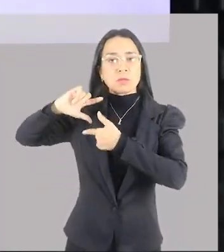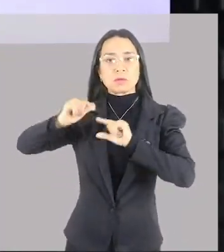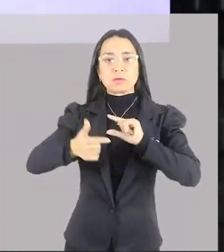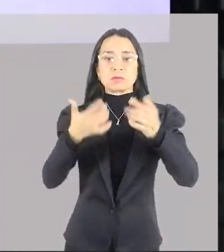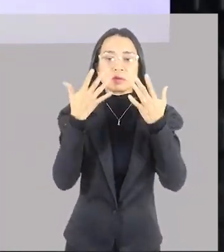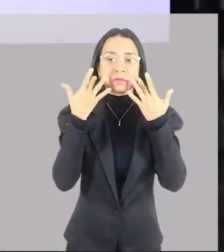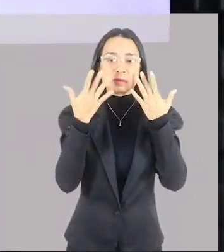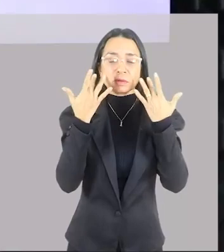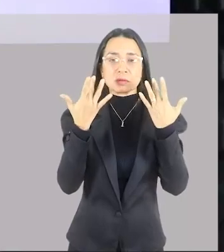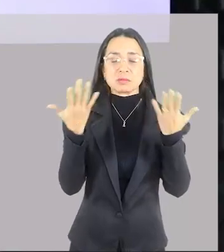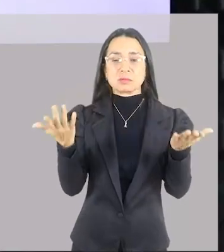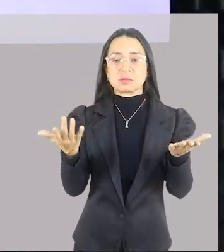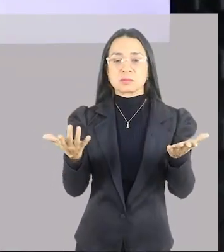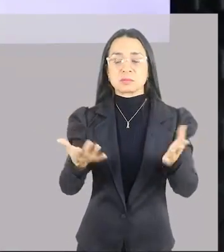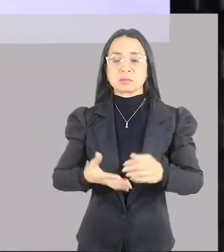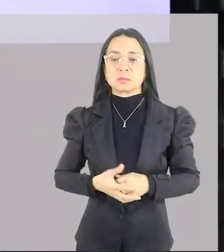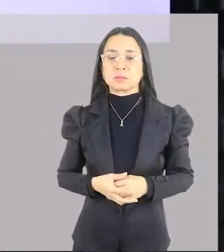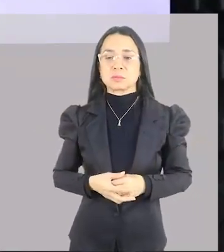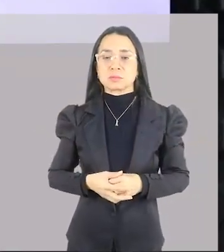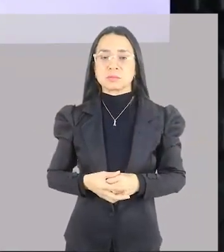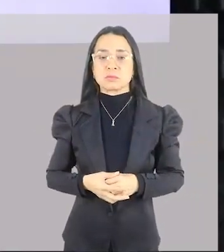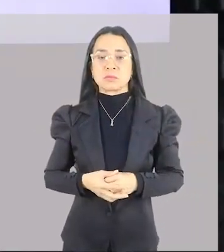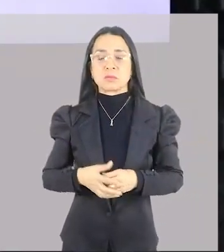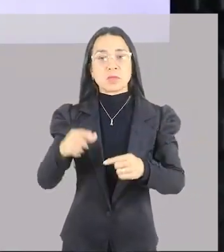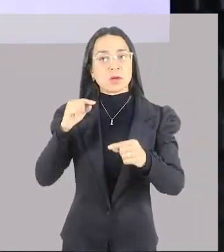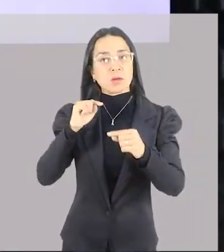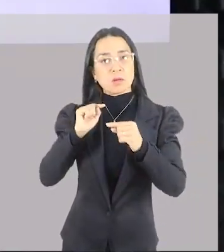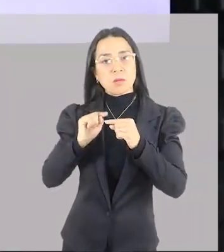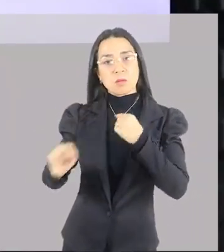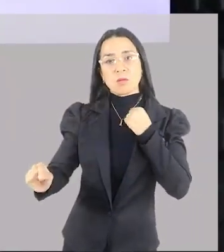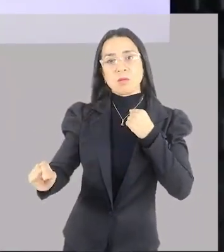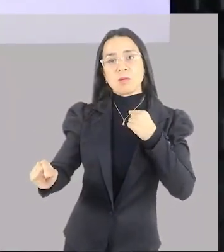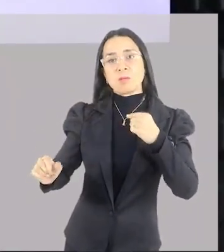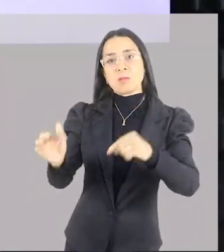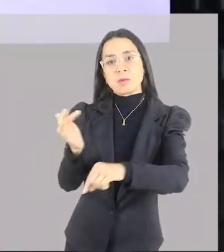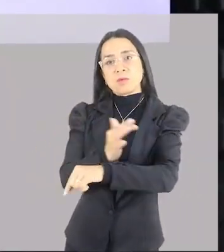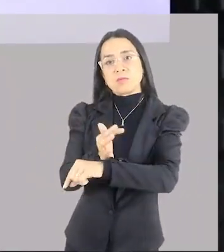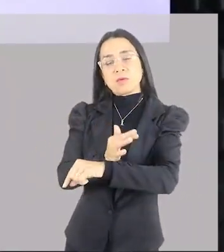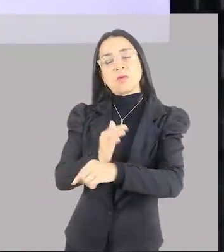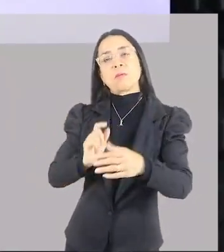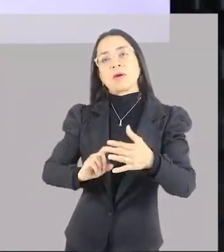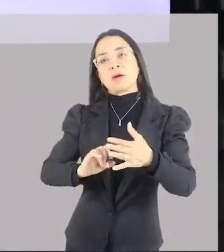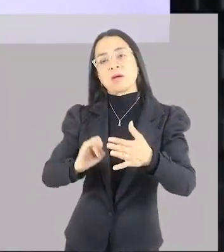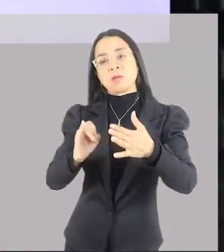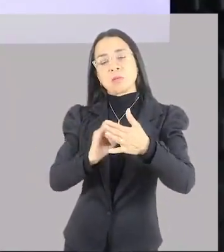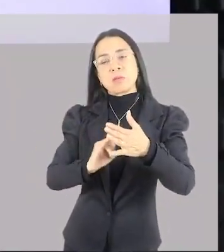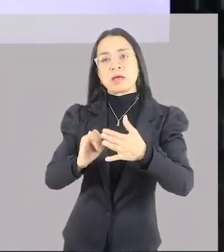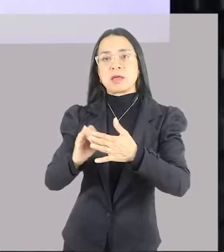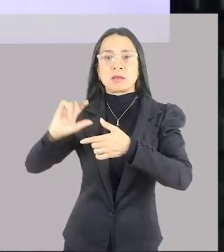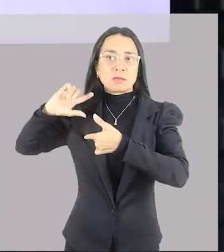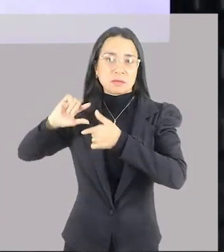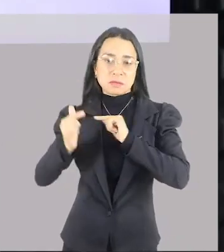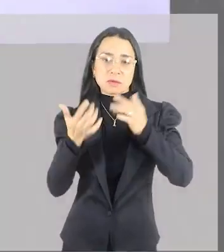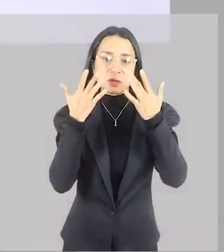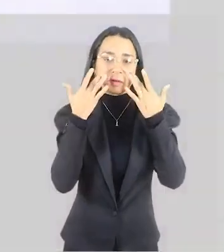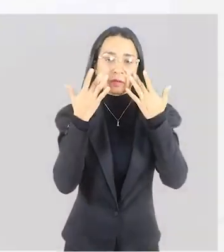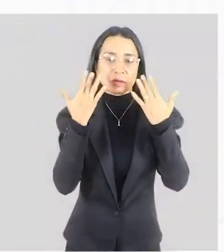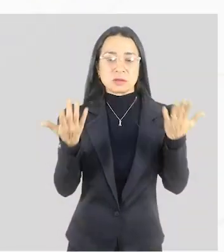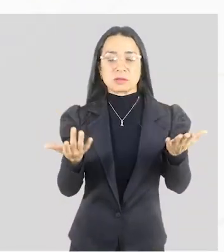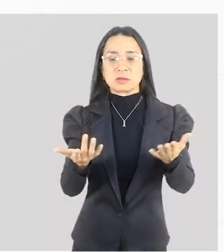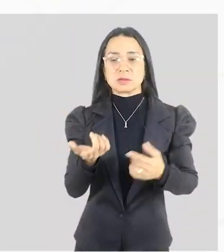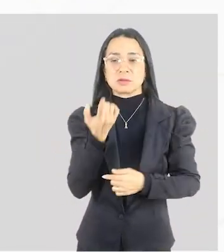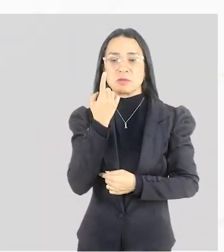aquela estética formal, aquela estética tradicional da arte. Vamos ver como isso aparece para nós?